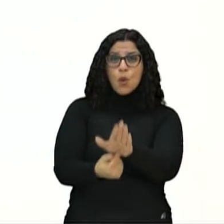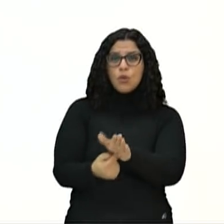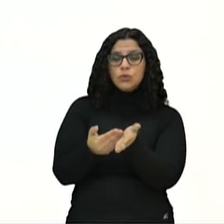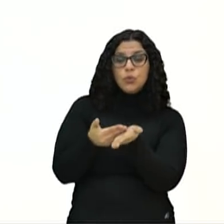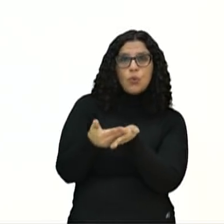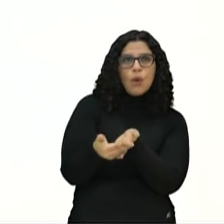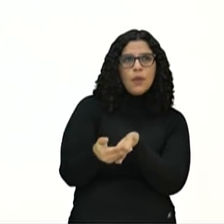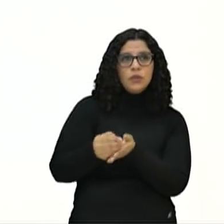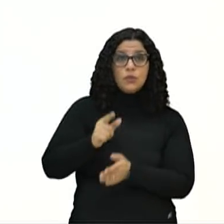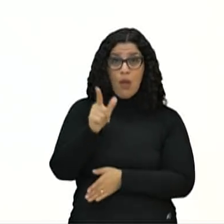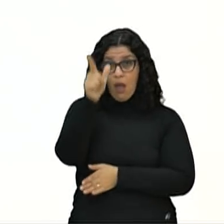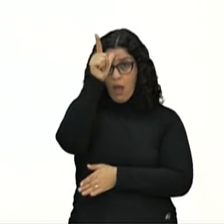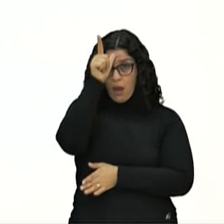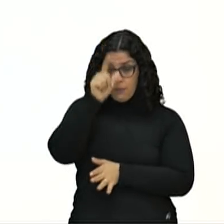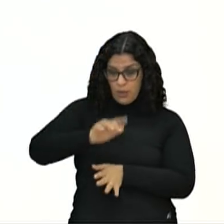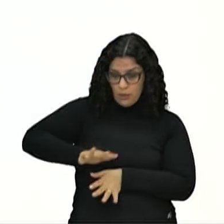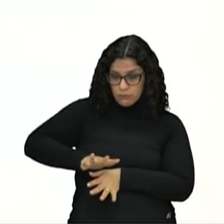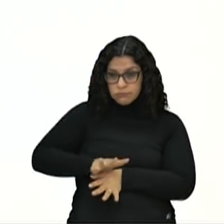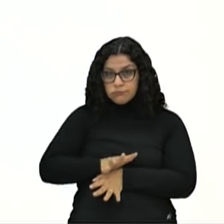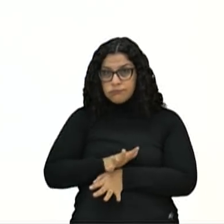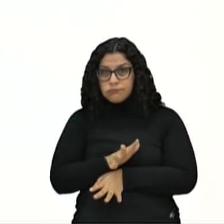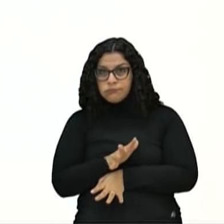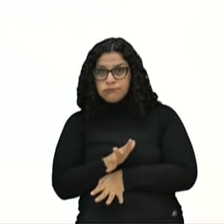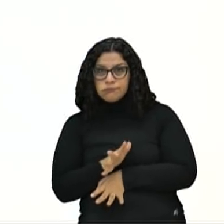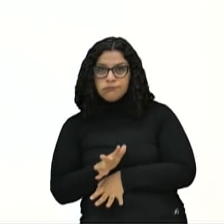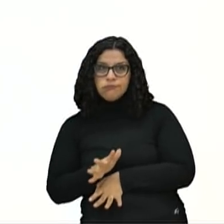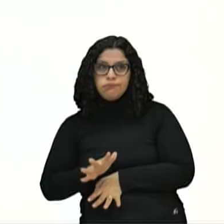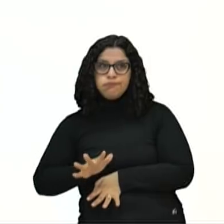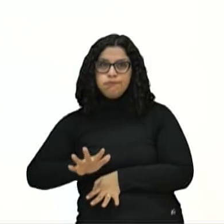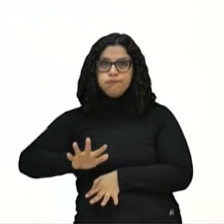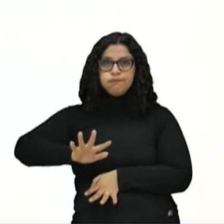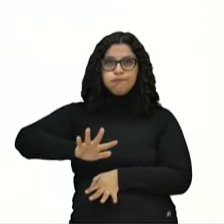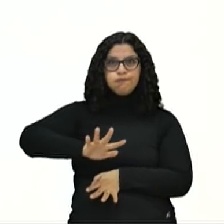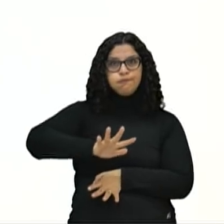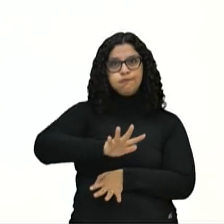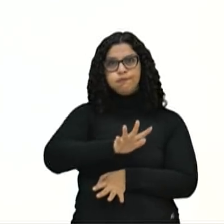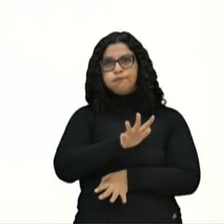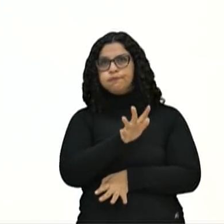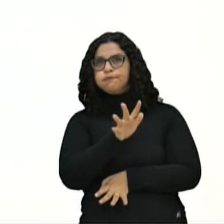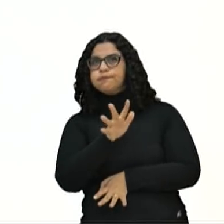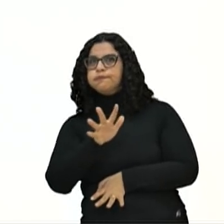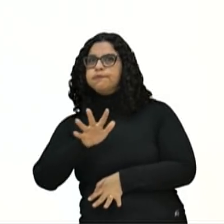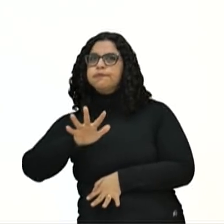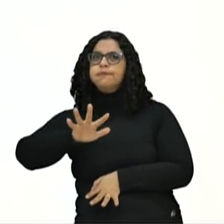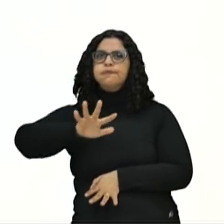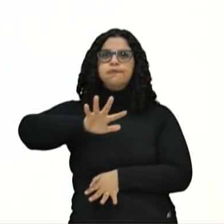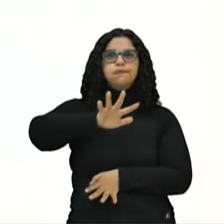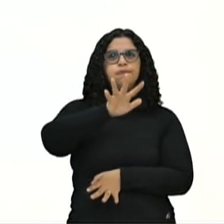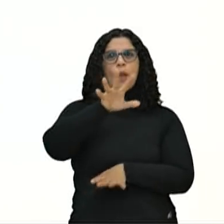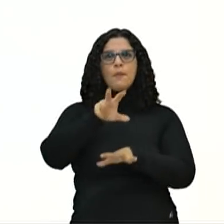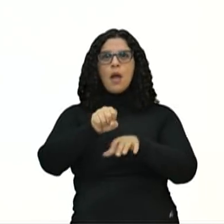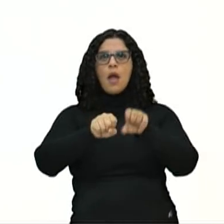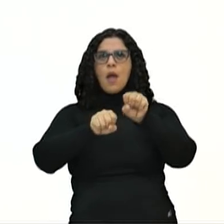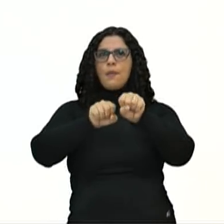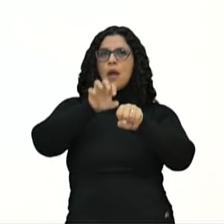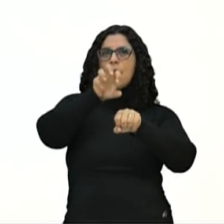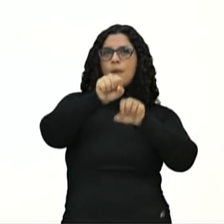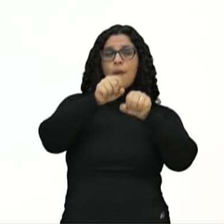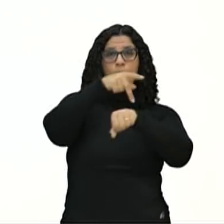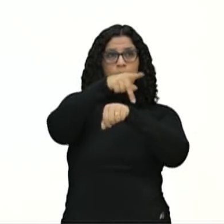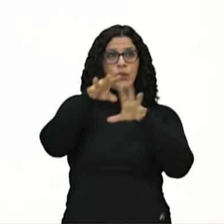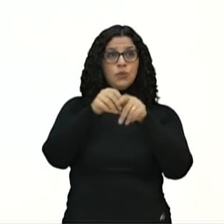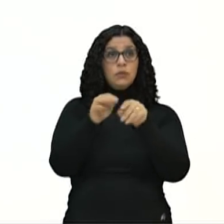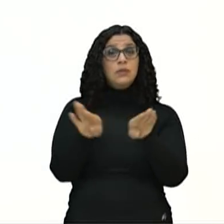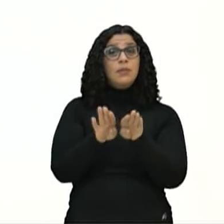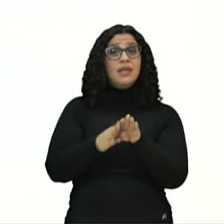partir da Alemanha, aqui em inglês, a ocupação da Dinamarca e da Noruega. Exatamente para